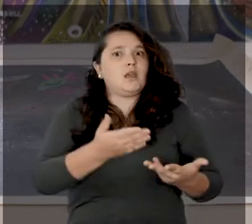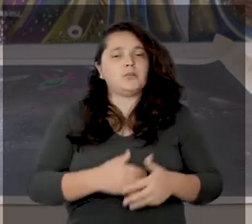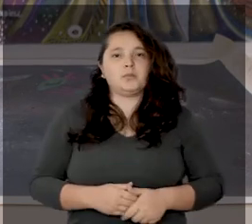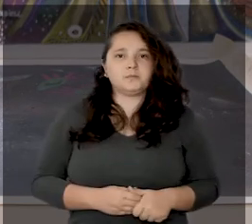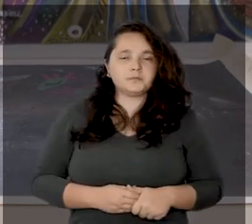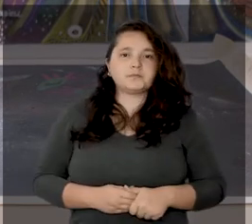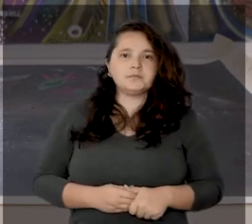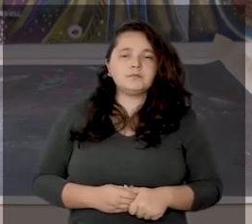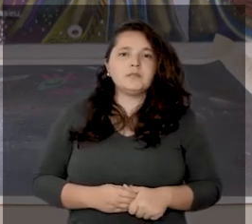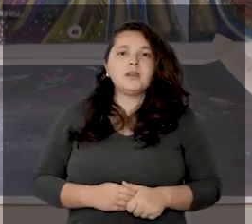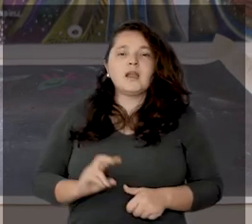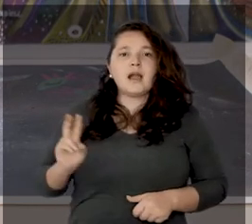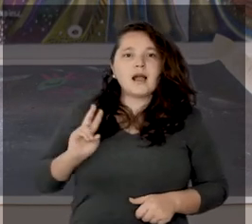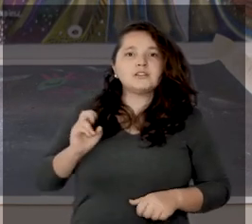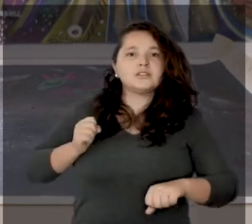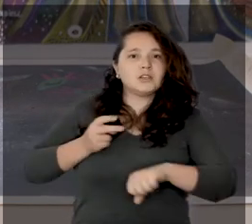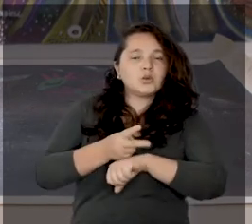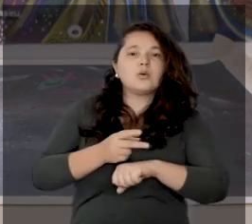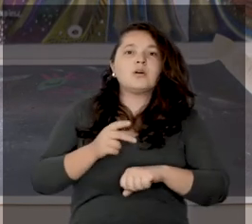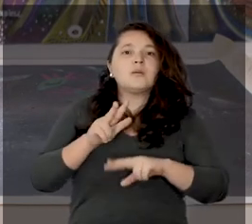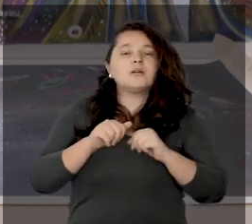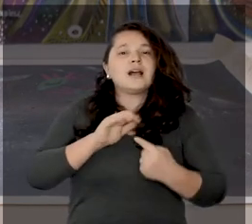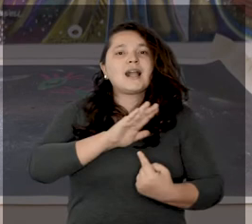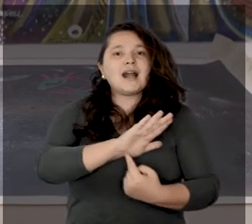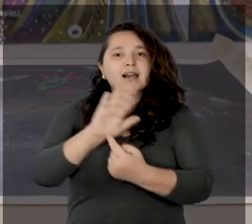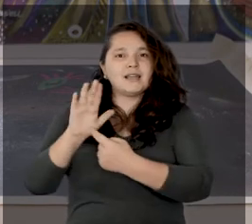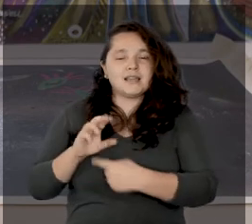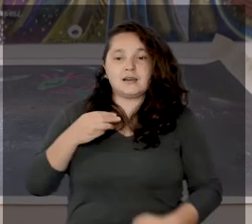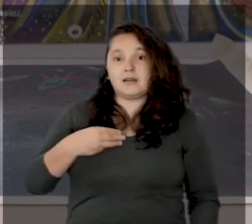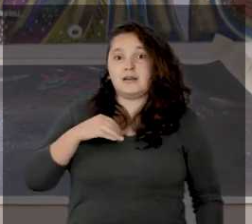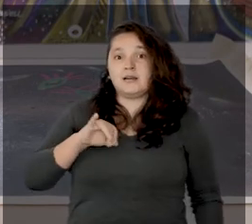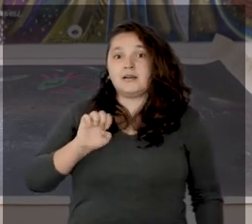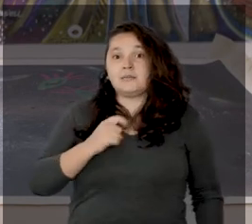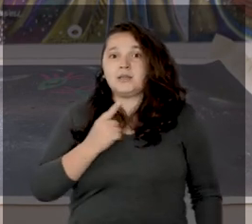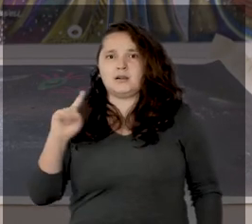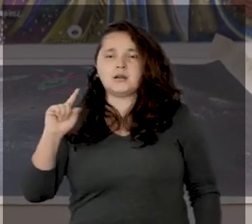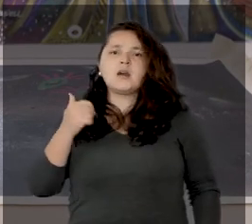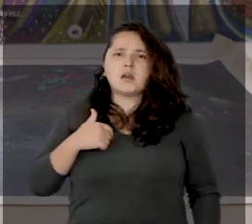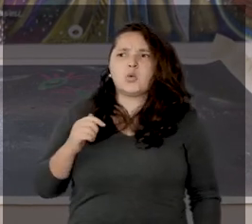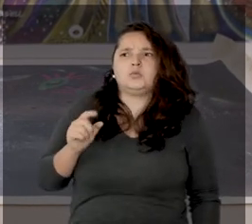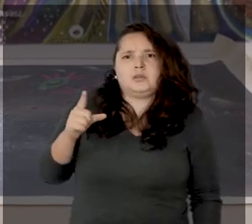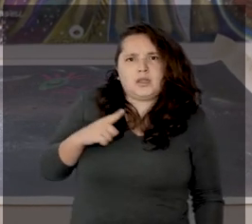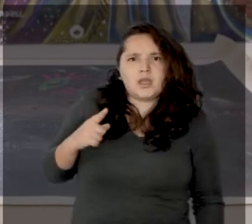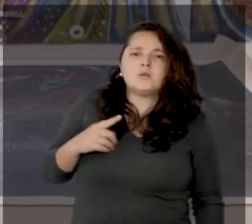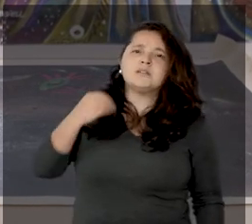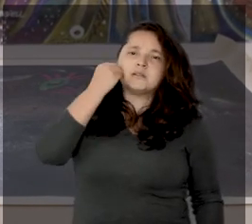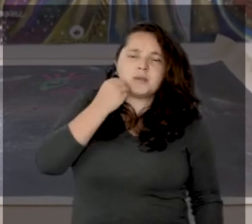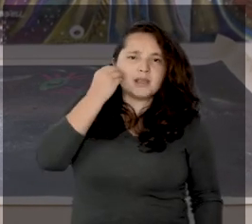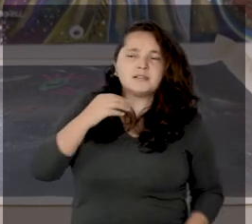da Galeria Milan, que é uma experiência que eu estou tendo com ela, de apresentar, né, essa demanda toda, não exatamente o meu trabalho, porque o